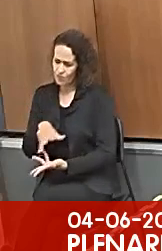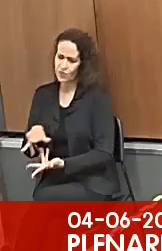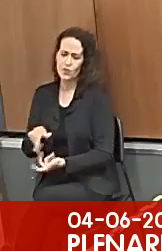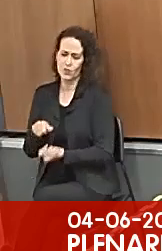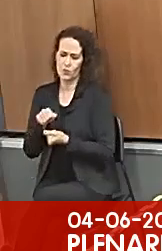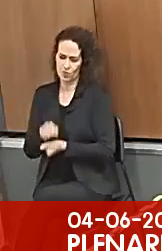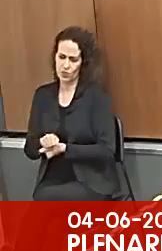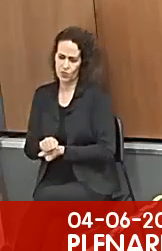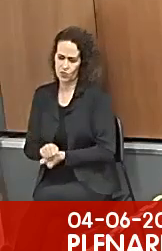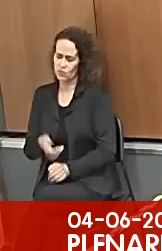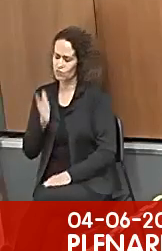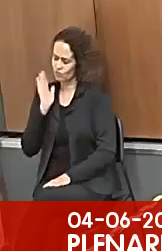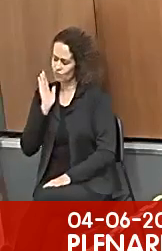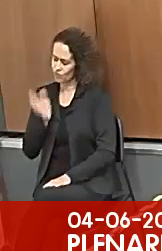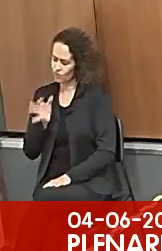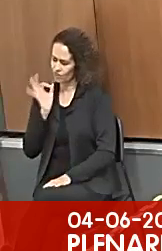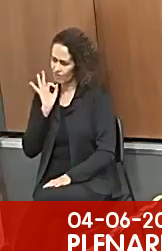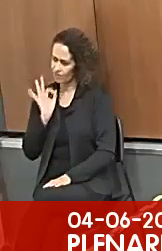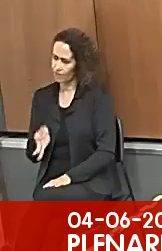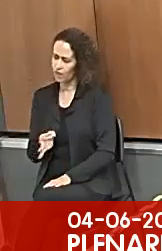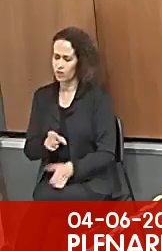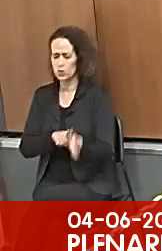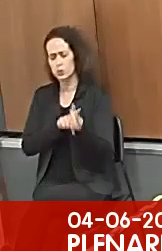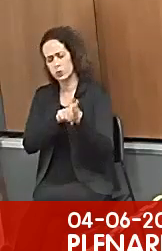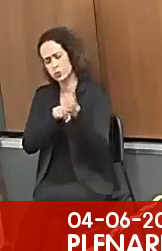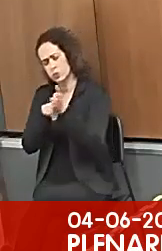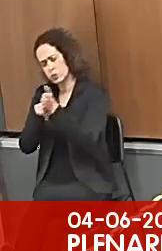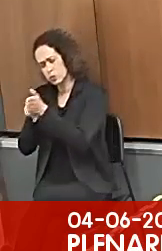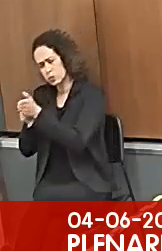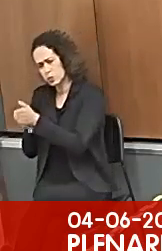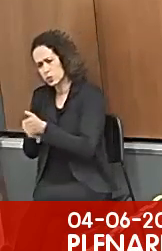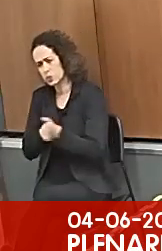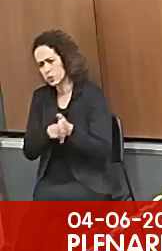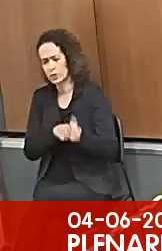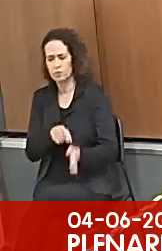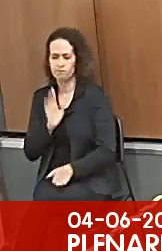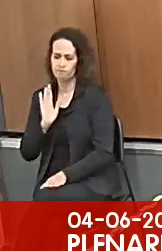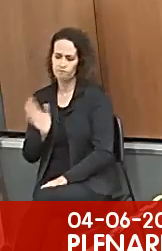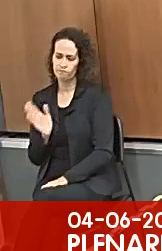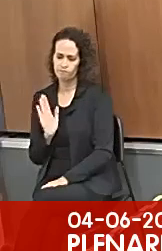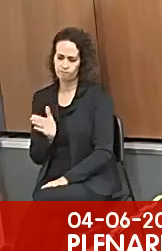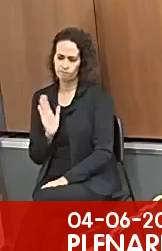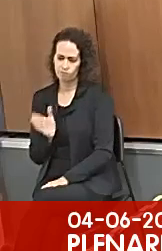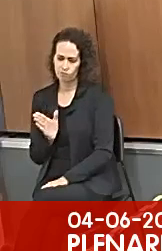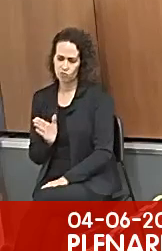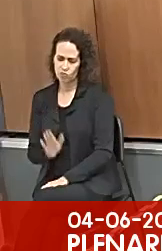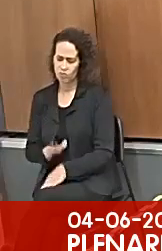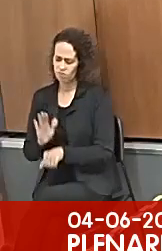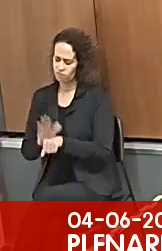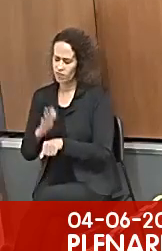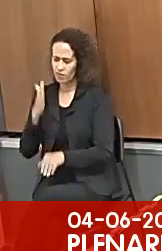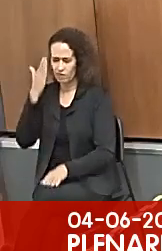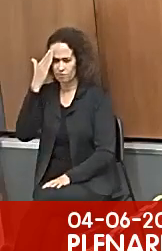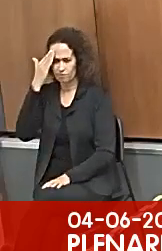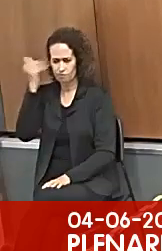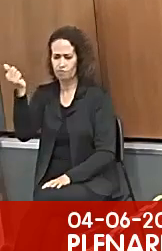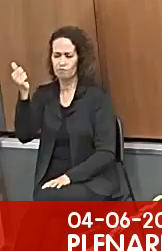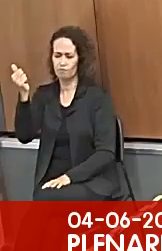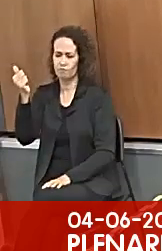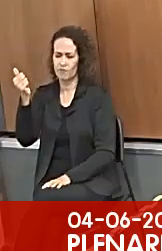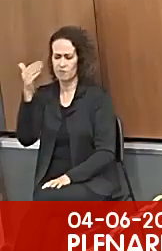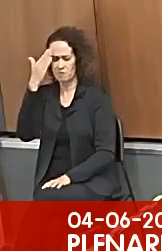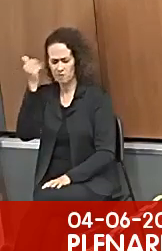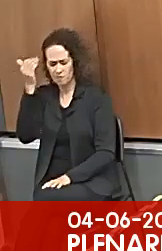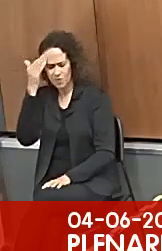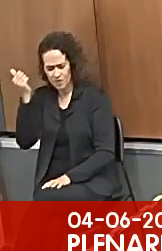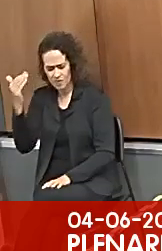isso é comprovado, dados estatísticos, a que tem o maior sucesso de resgate de